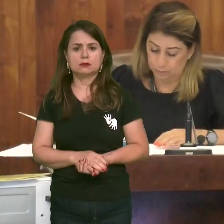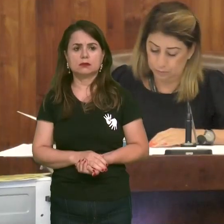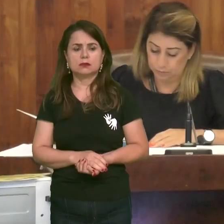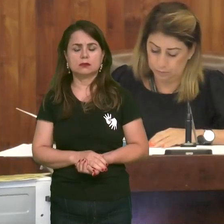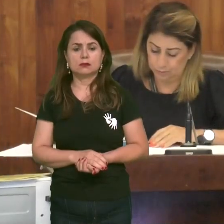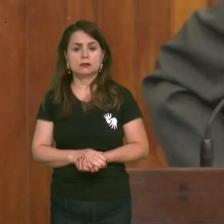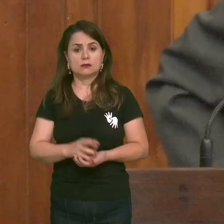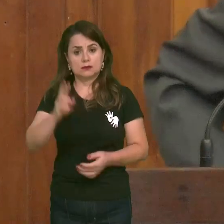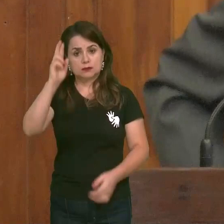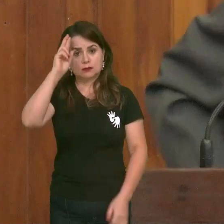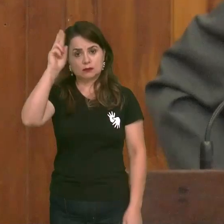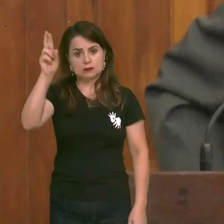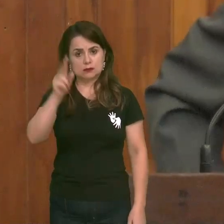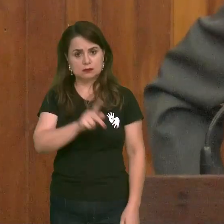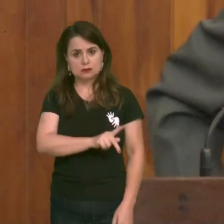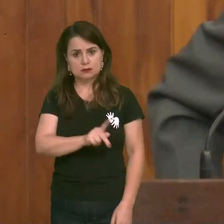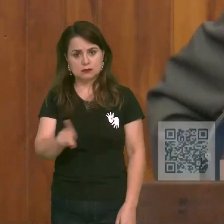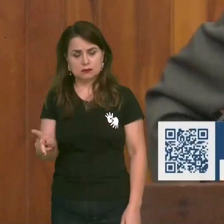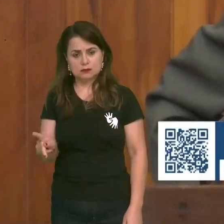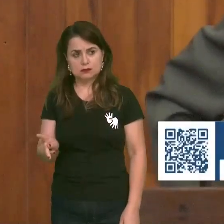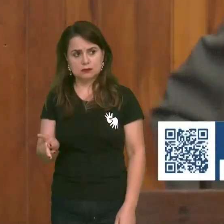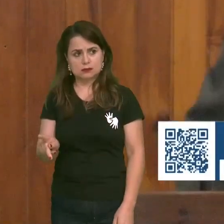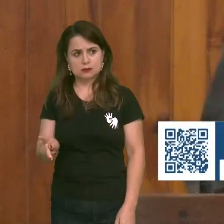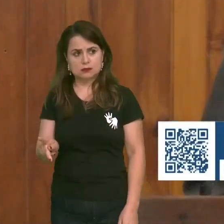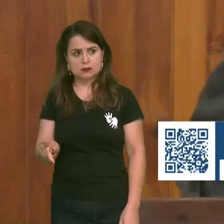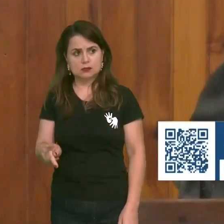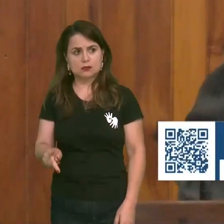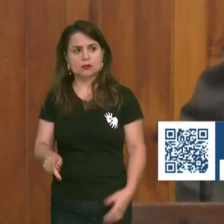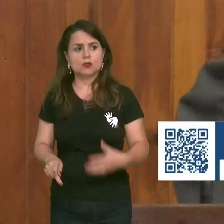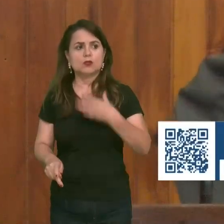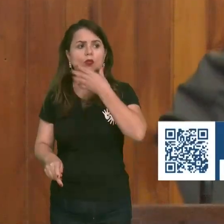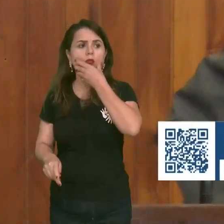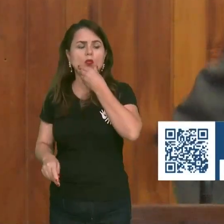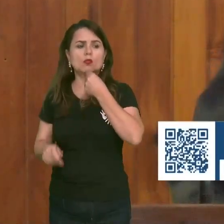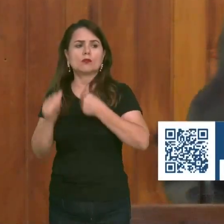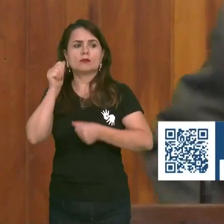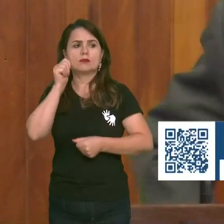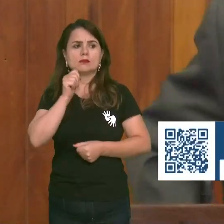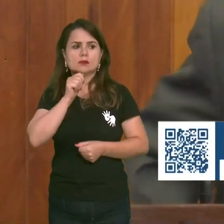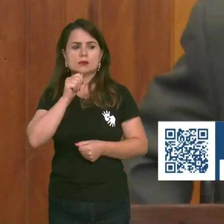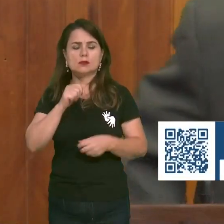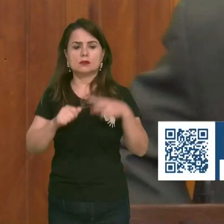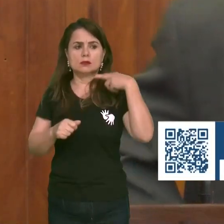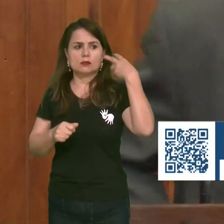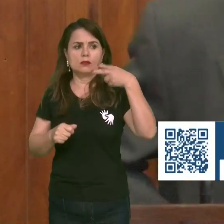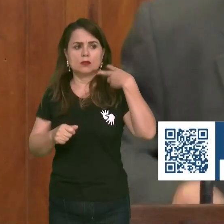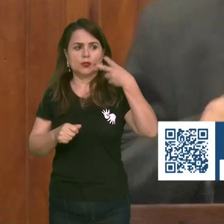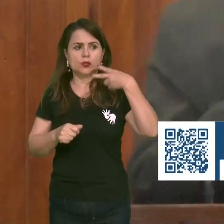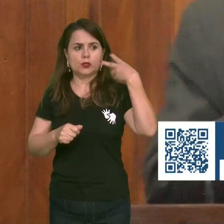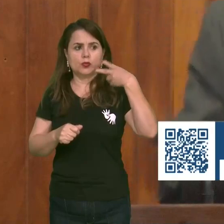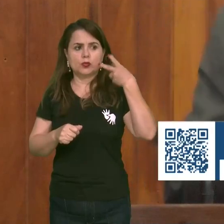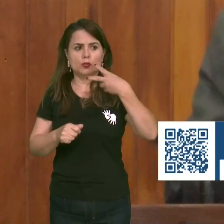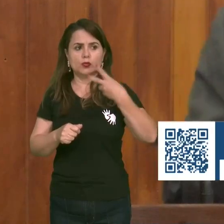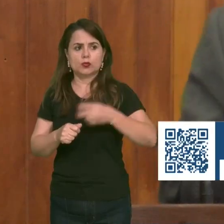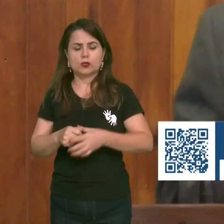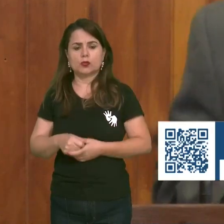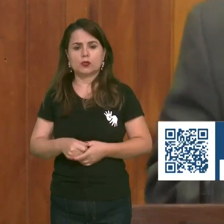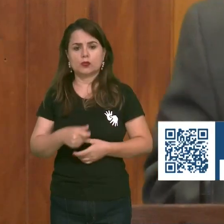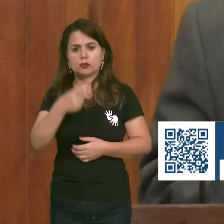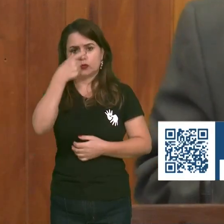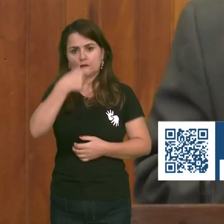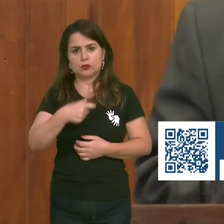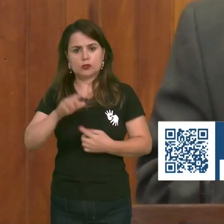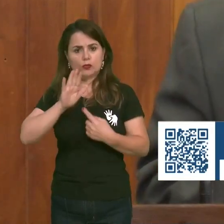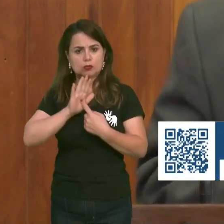senhor presidente senhoras senhor senhoras e senhores vereadores Eu apresento